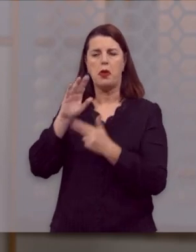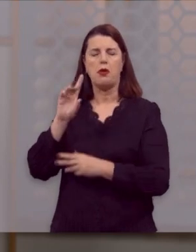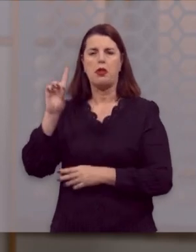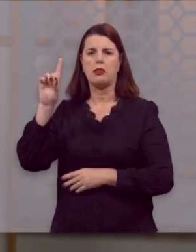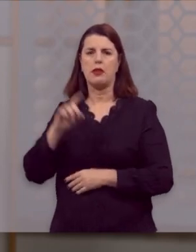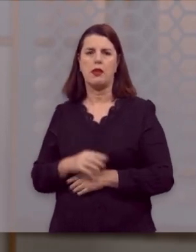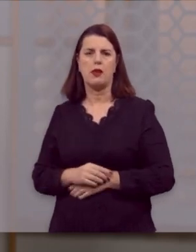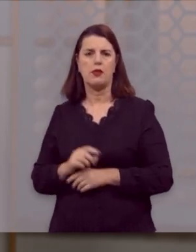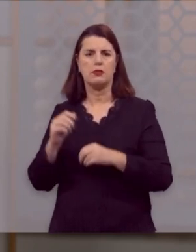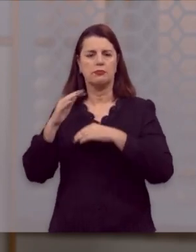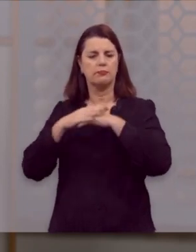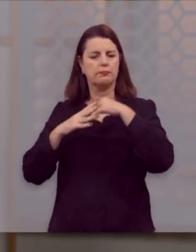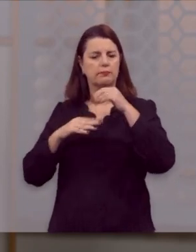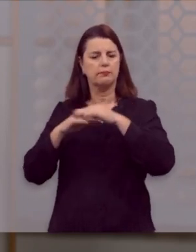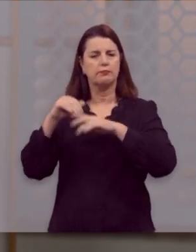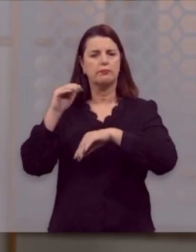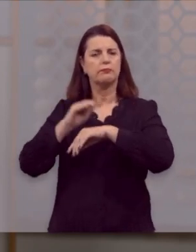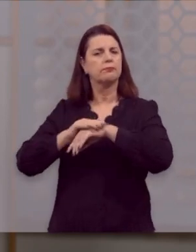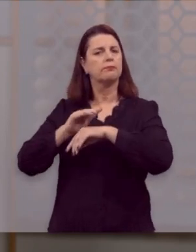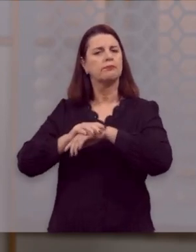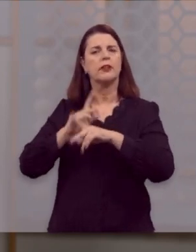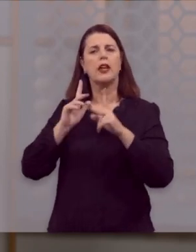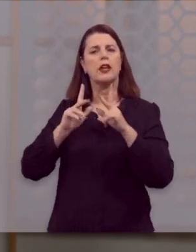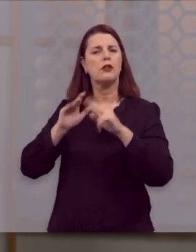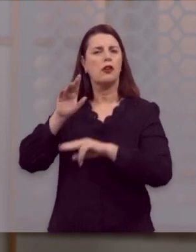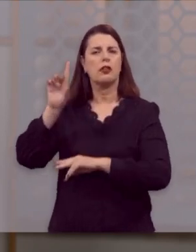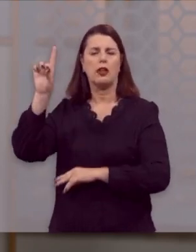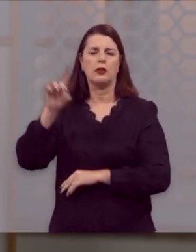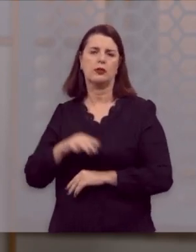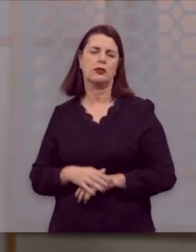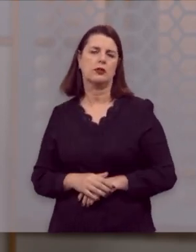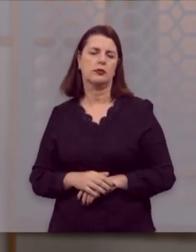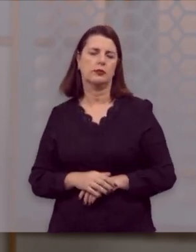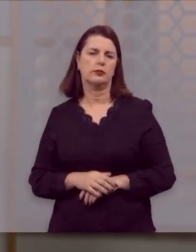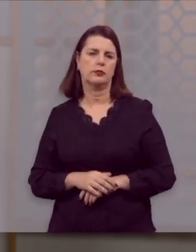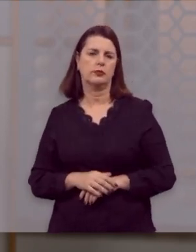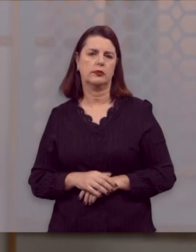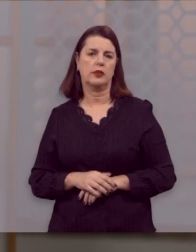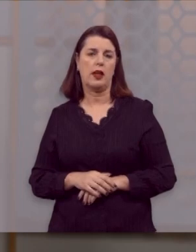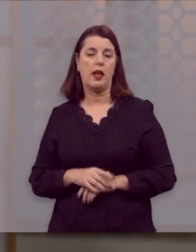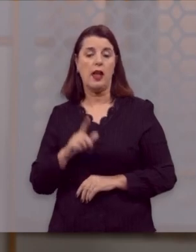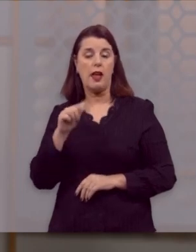de Deus, realizando as mesmas obras de Deus.